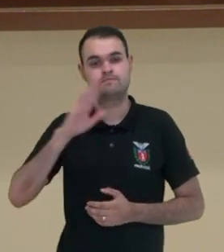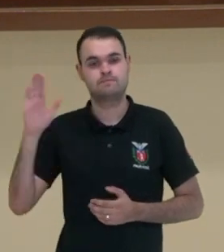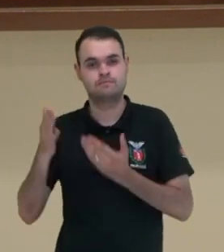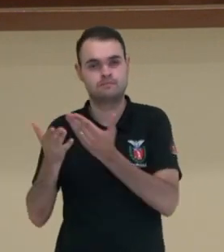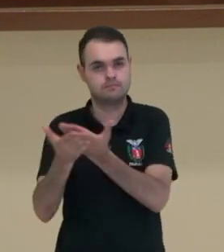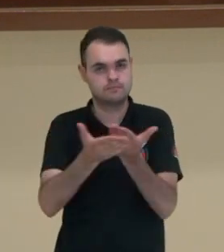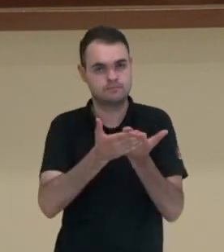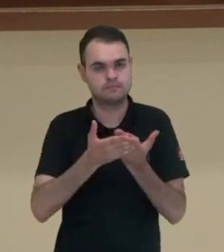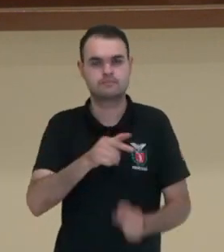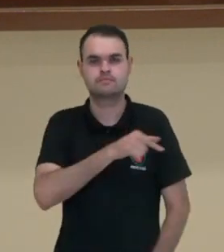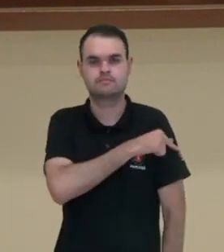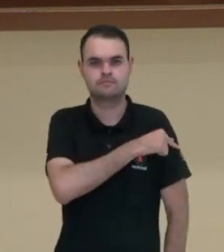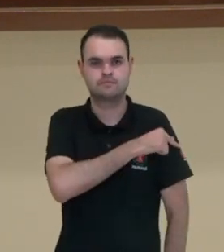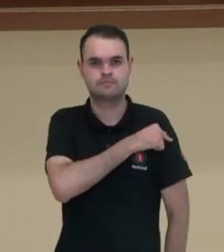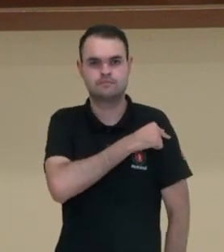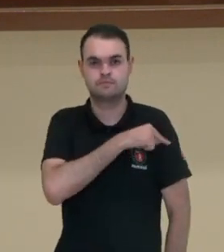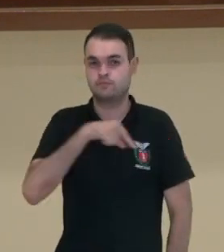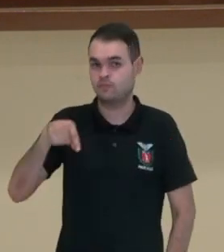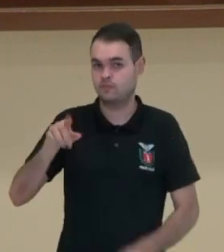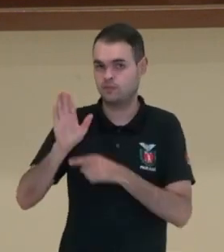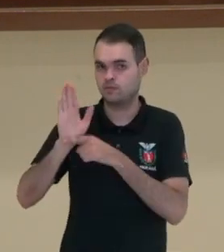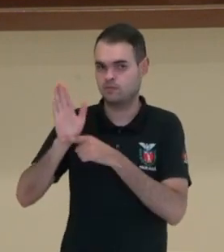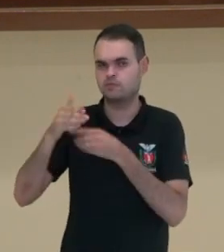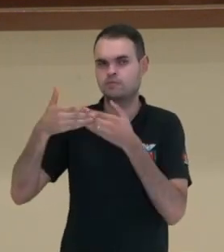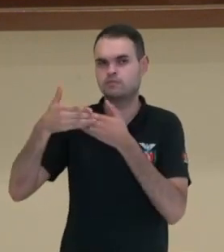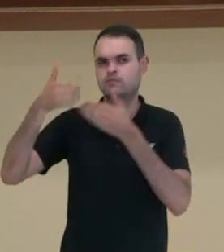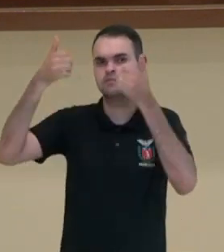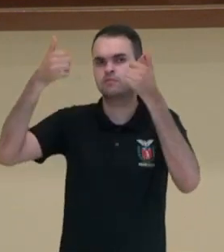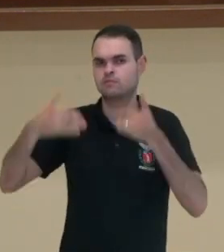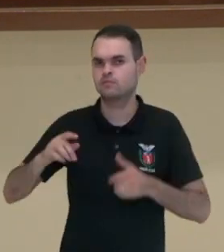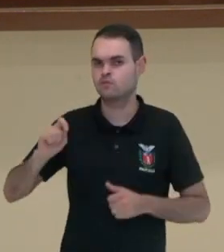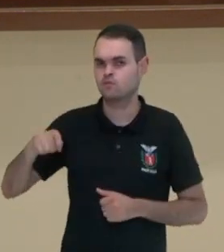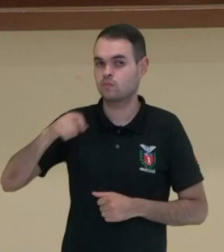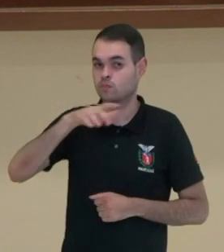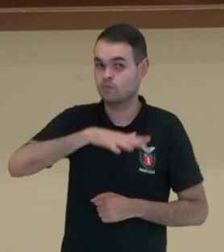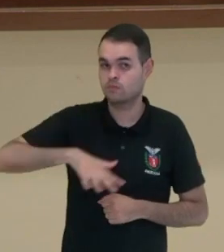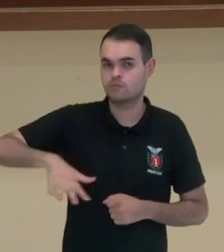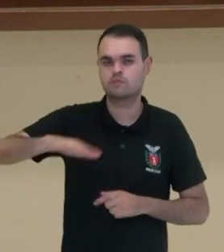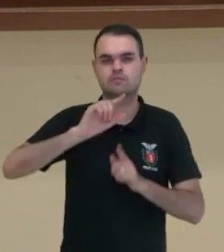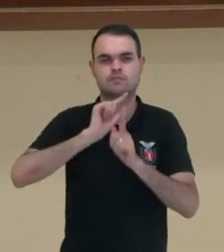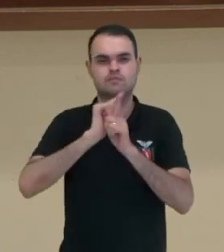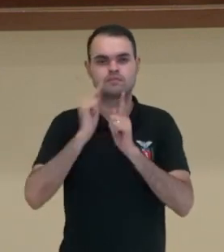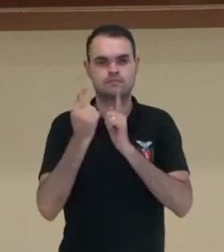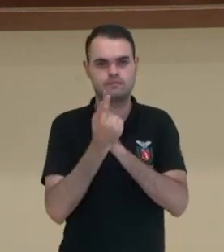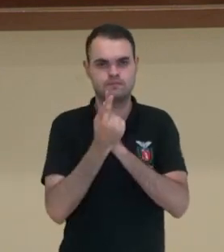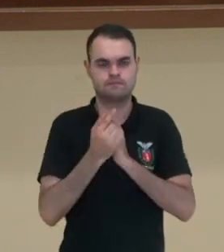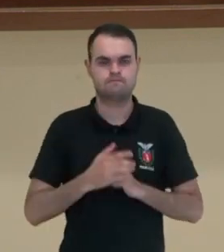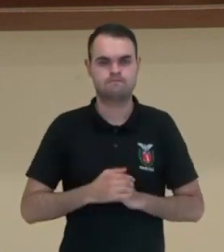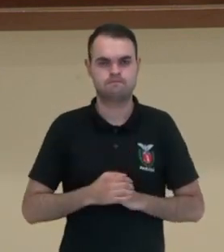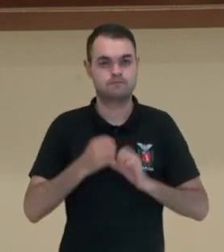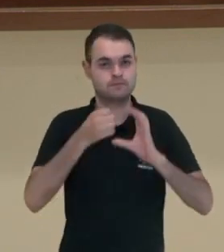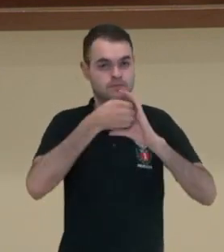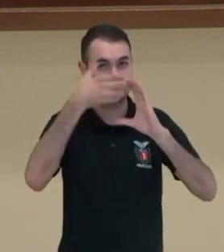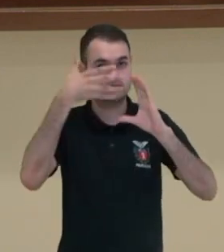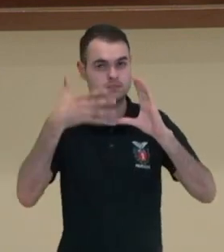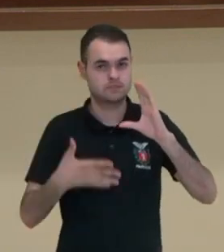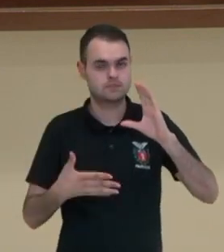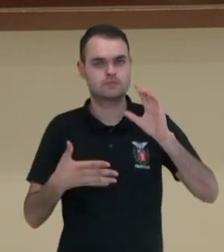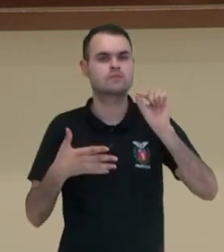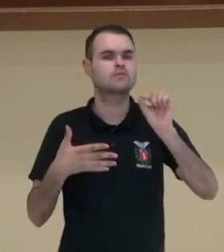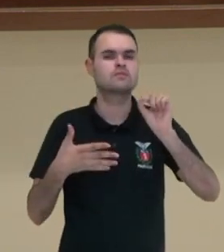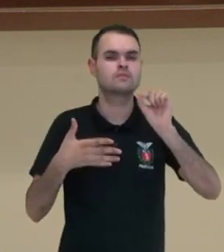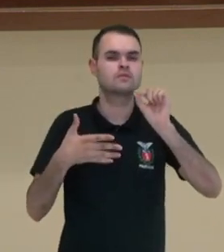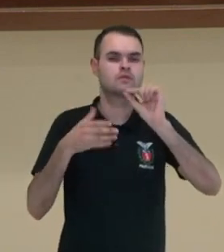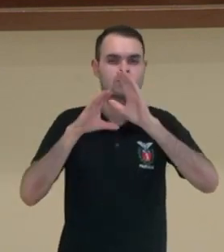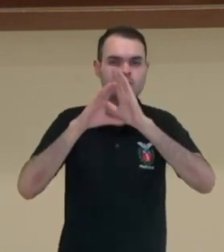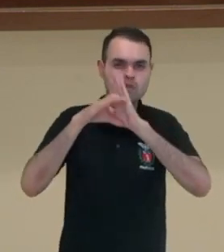Olá, estudantes do 7º ano. Neste vídeo vamos falar sobre espaço geográfico, características do conceito